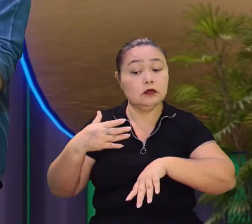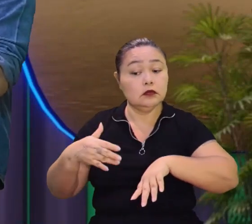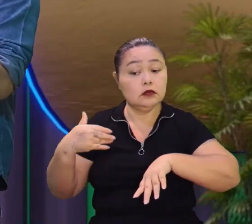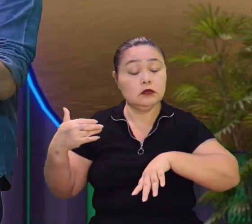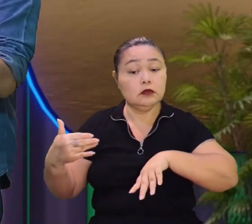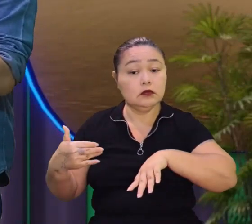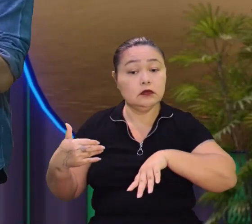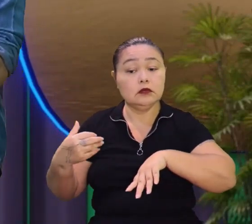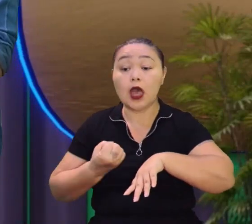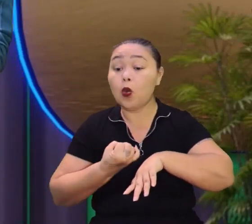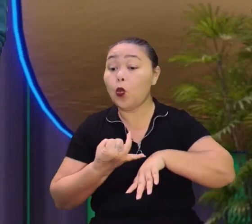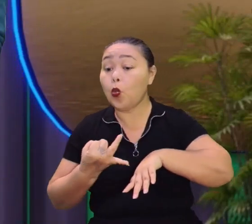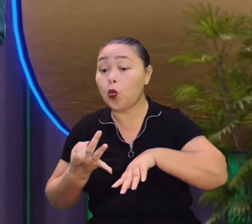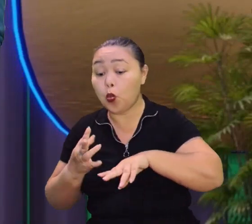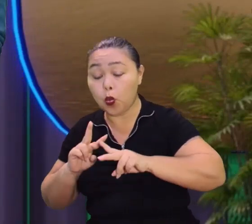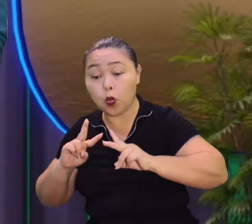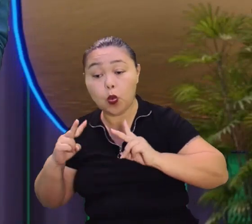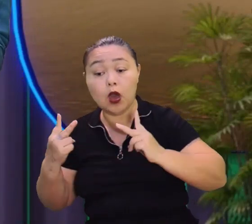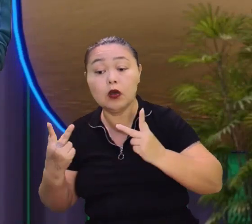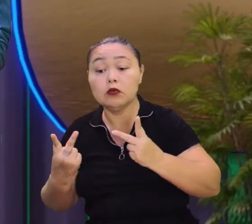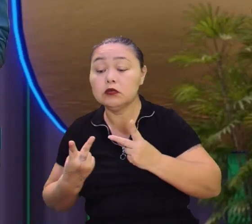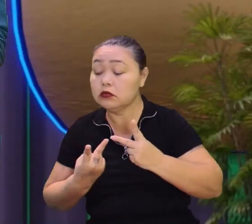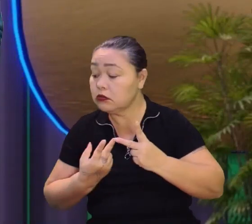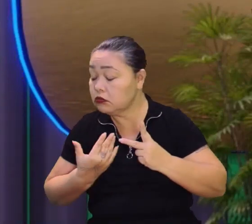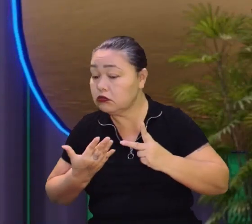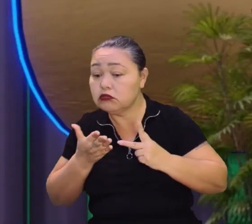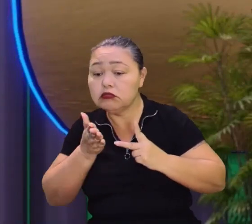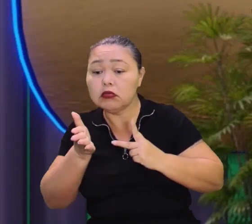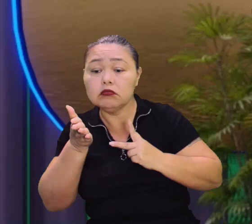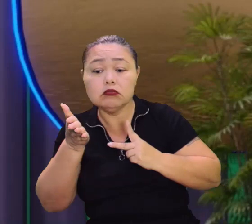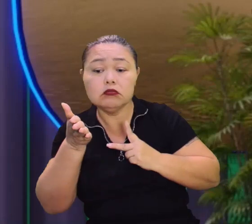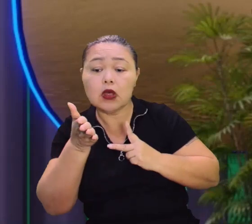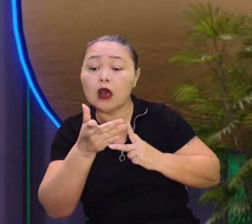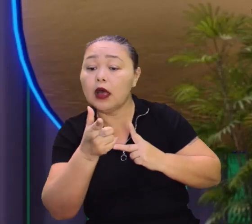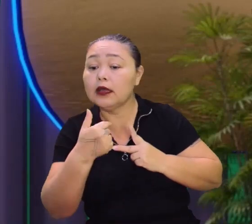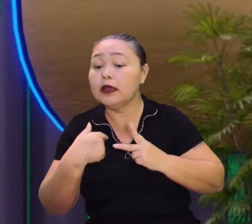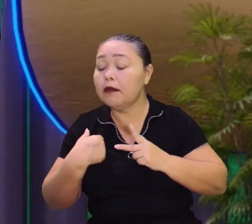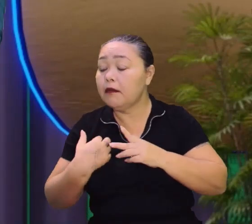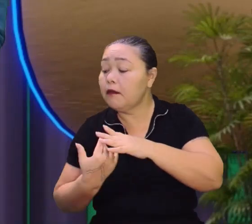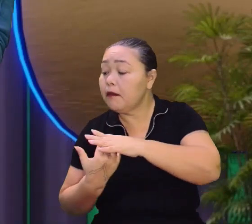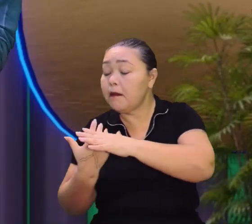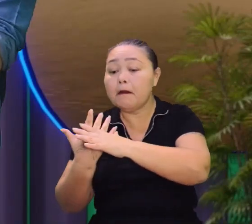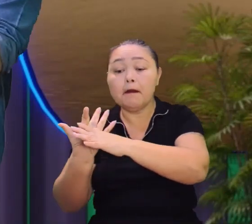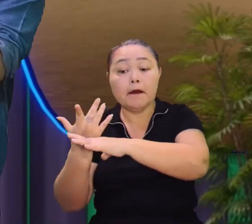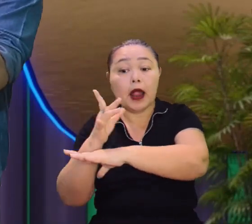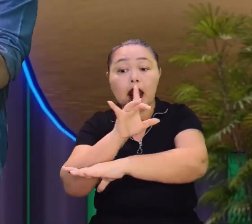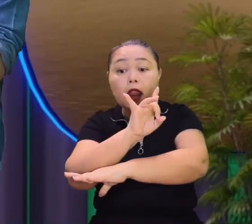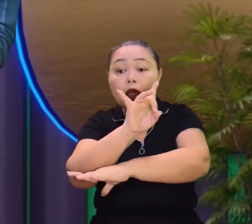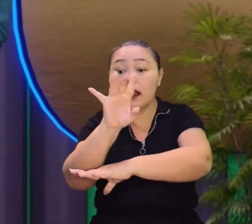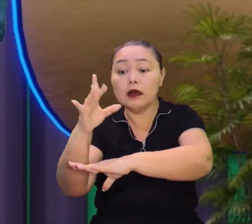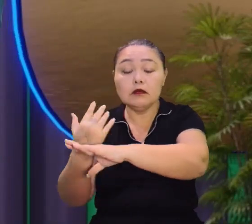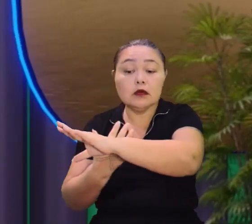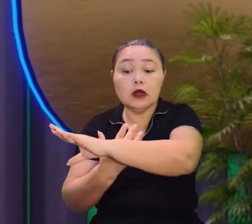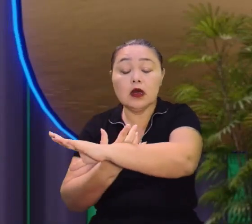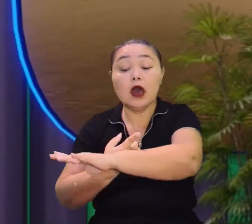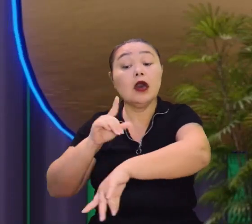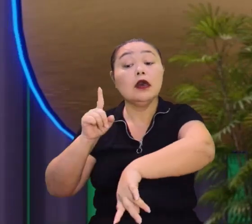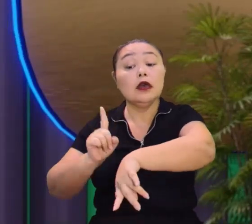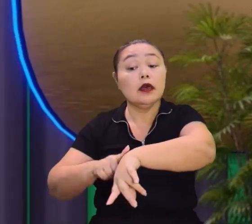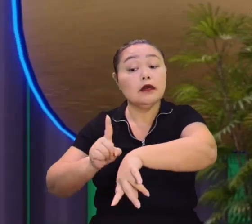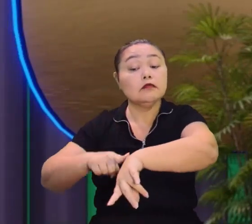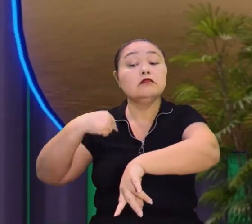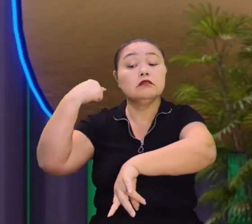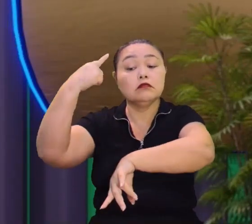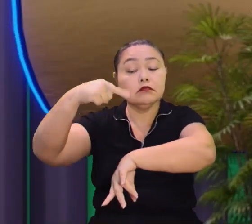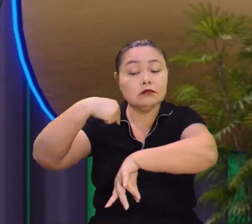a quantidade de água que vai em cada planta e as horas necessárias que precisa